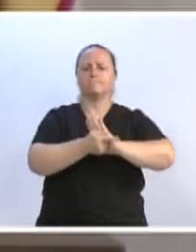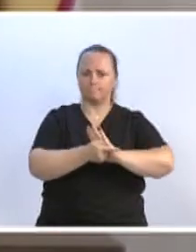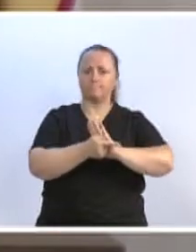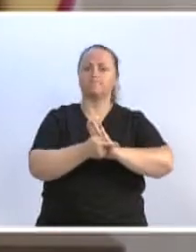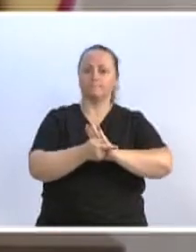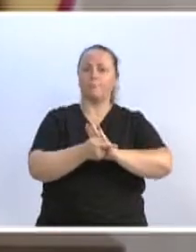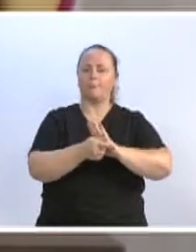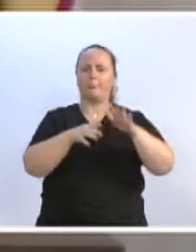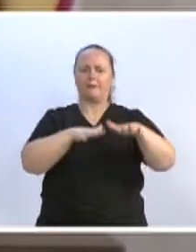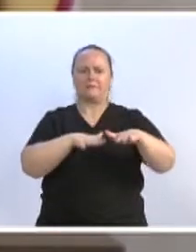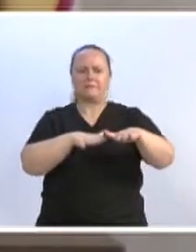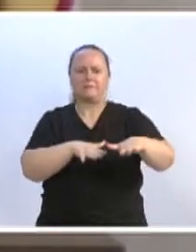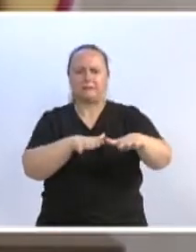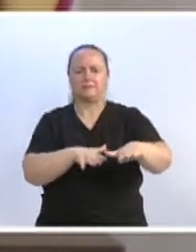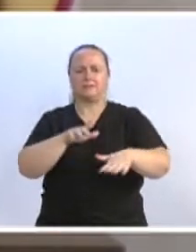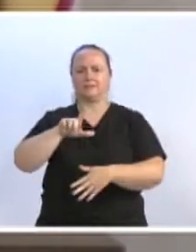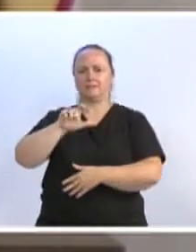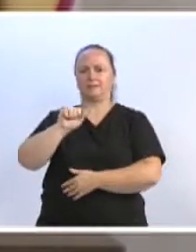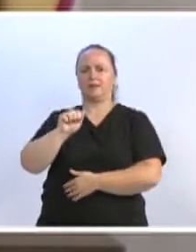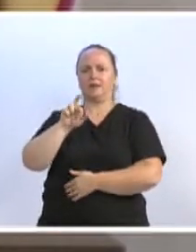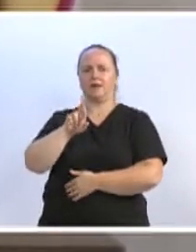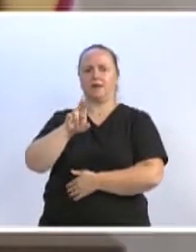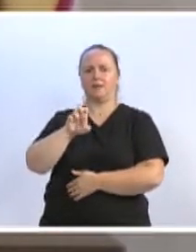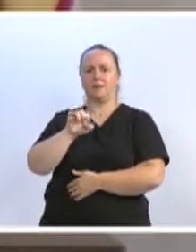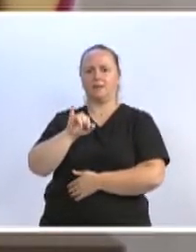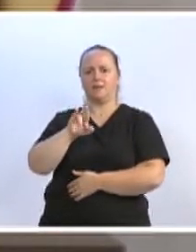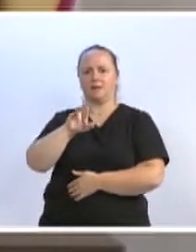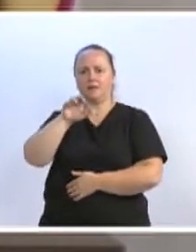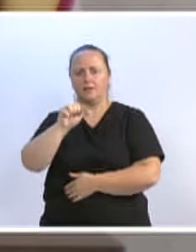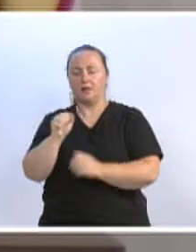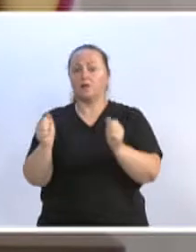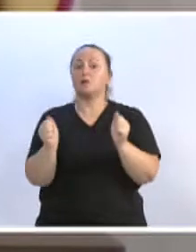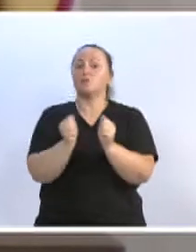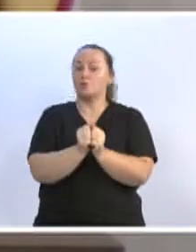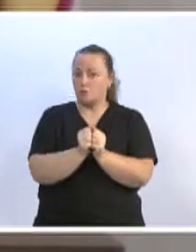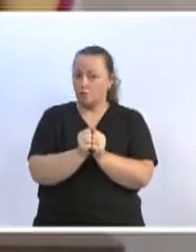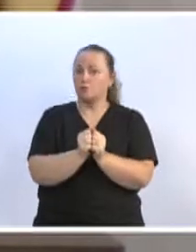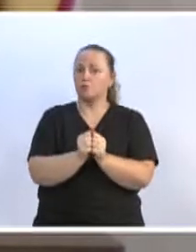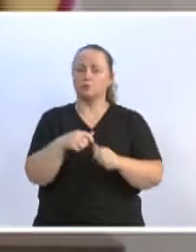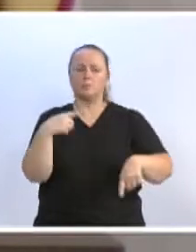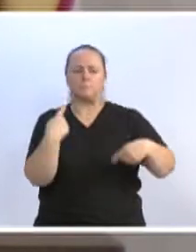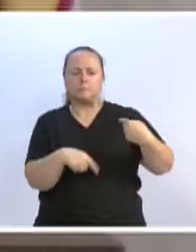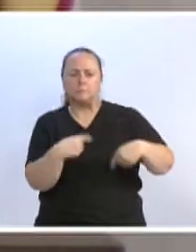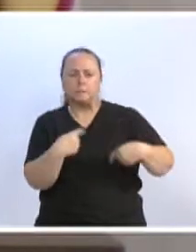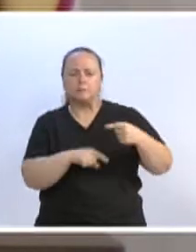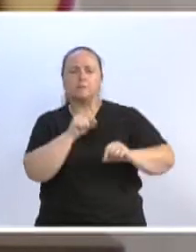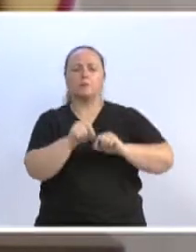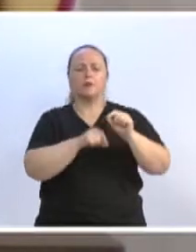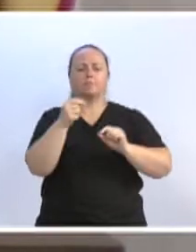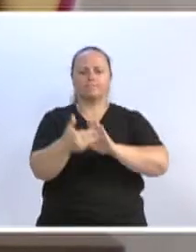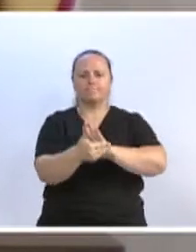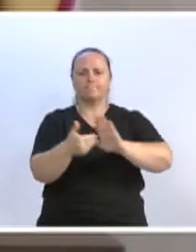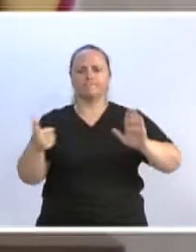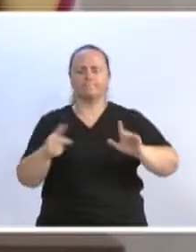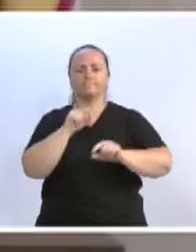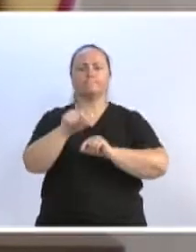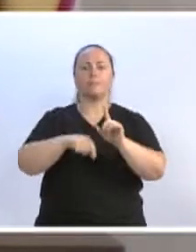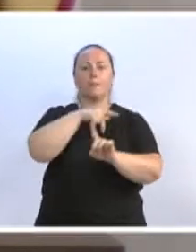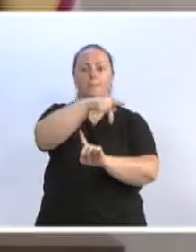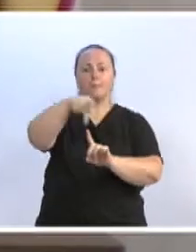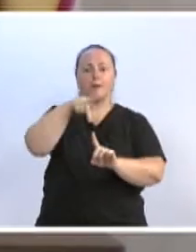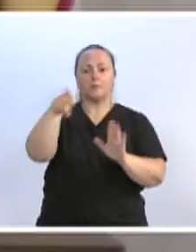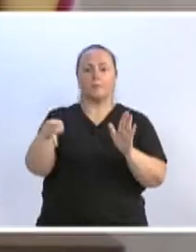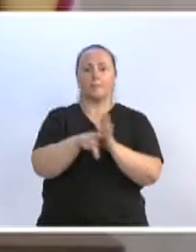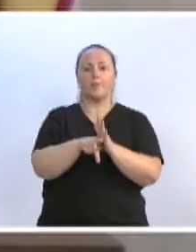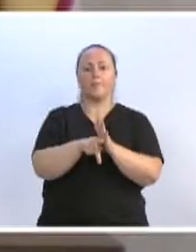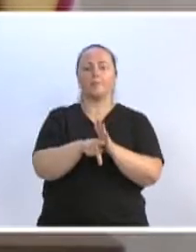O Movimento Lareira esteve do nosso lado quando nós discutimos a questão da ideologia da retirada do Plano Municipal de Educação.